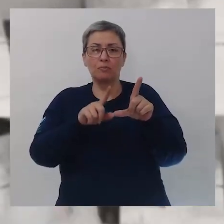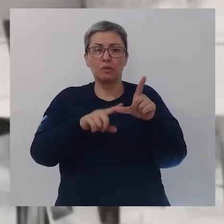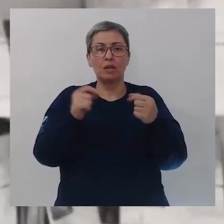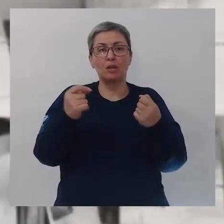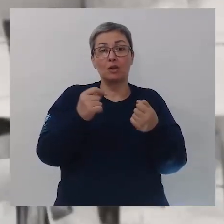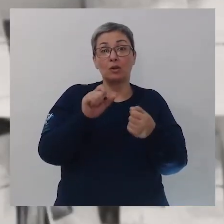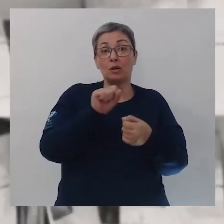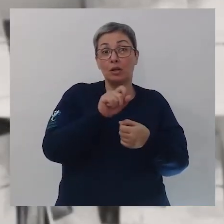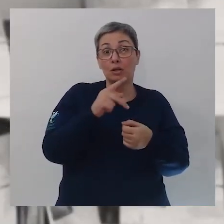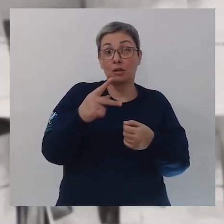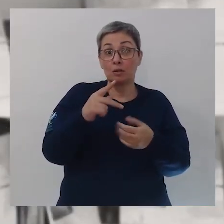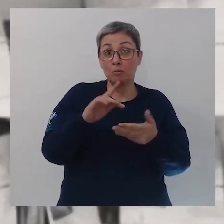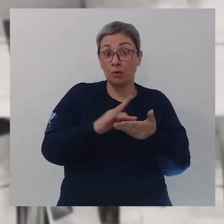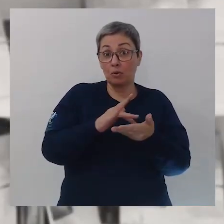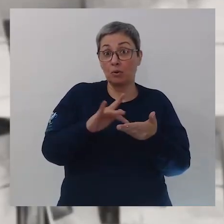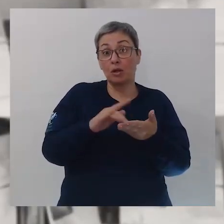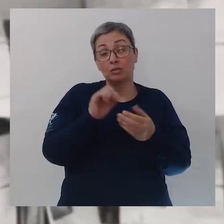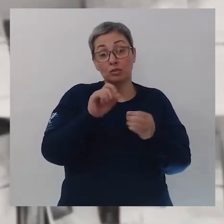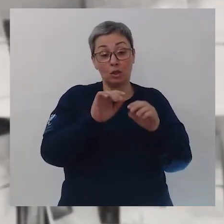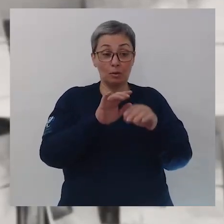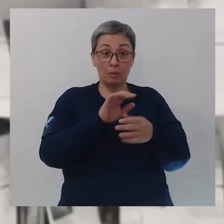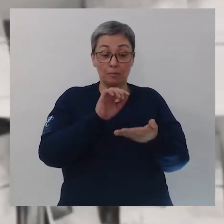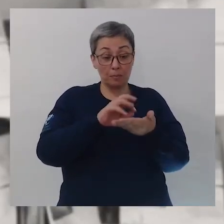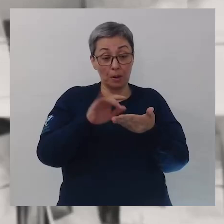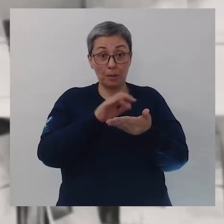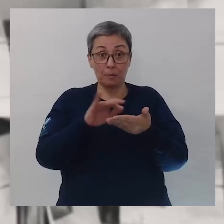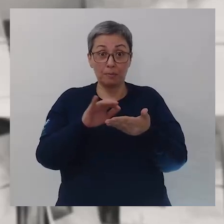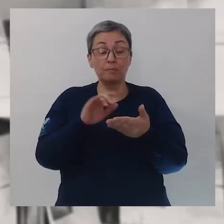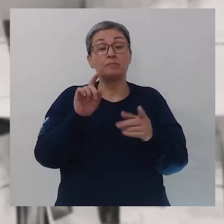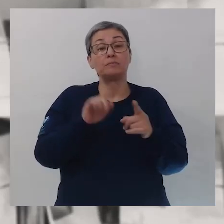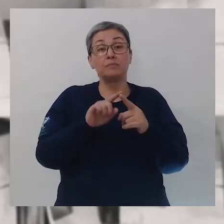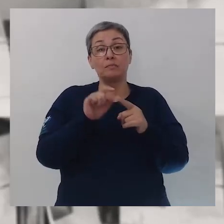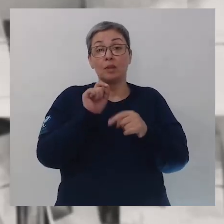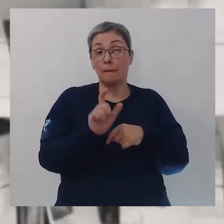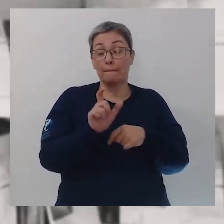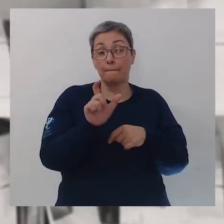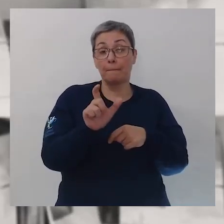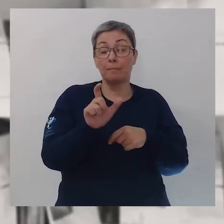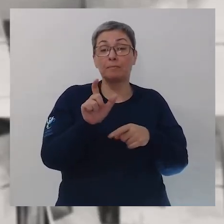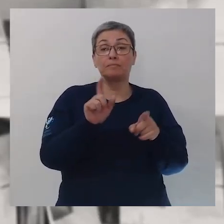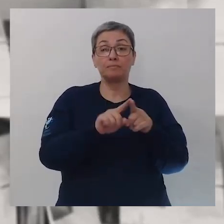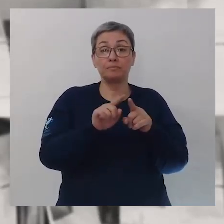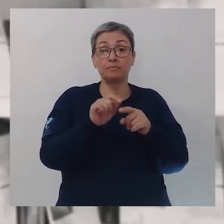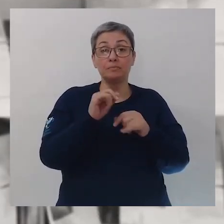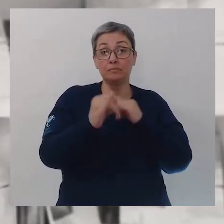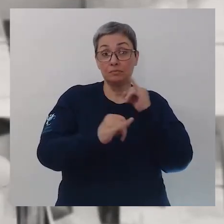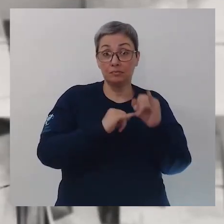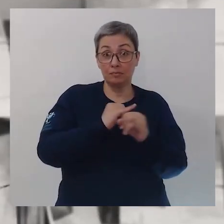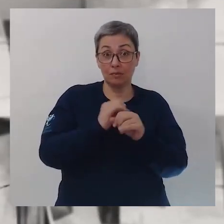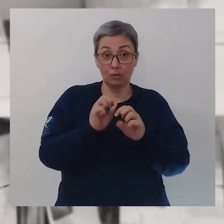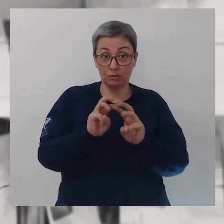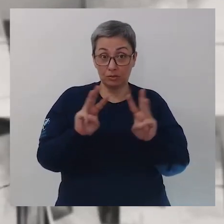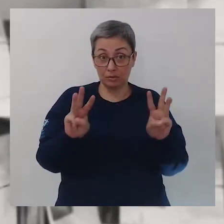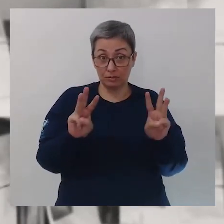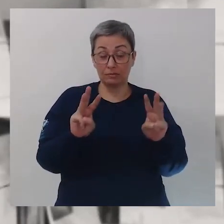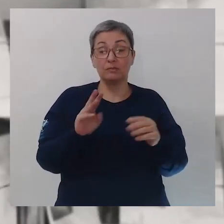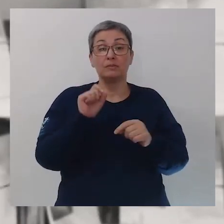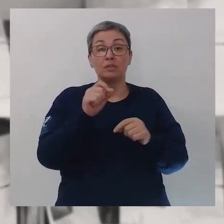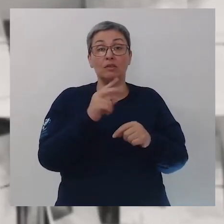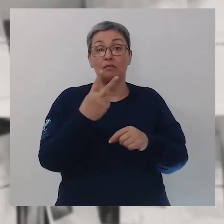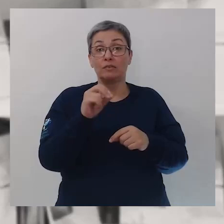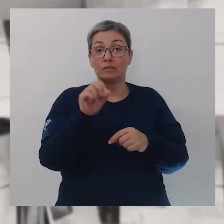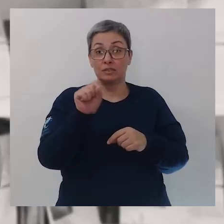né? E no seu celular aí é só escrever a palavra no site de pesquisa,